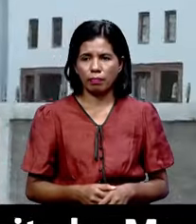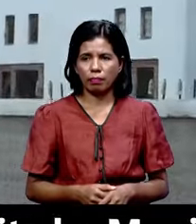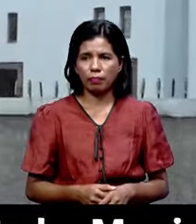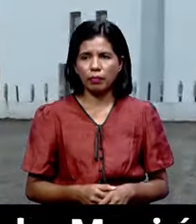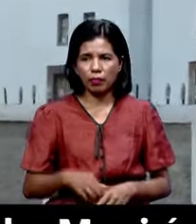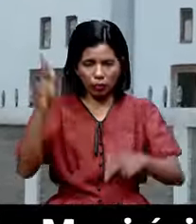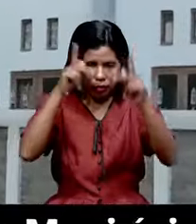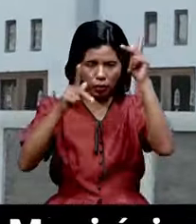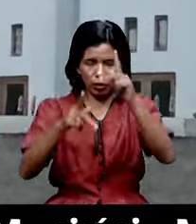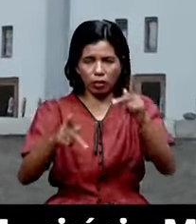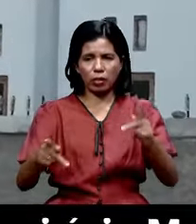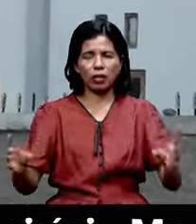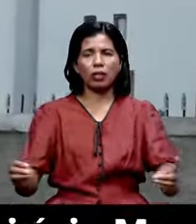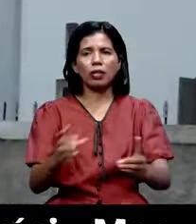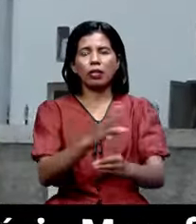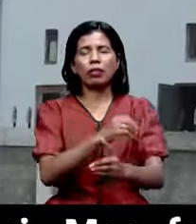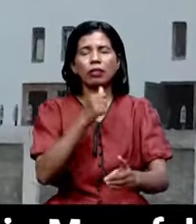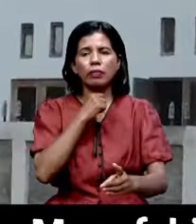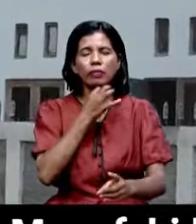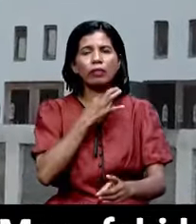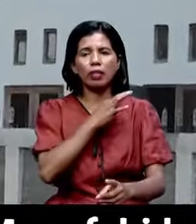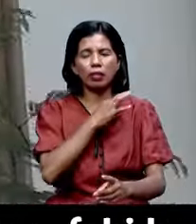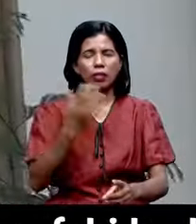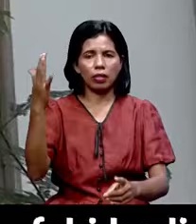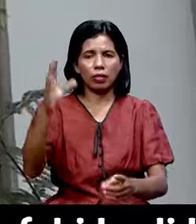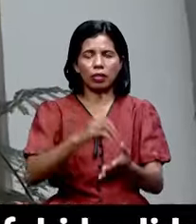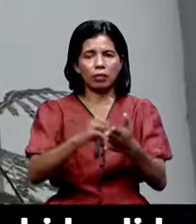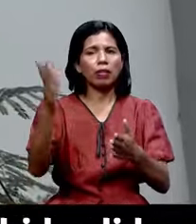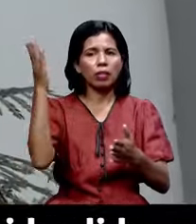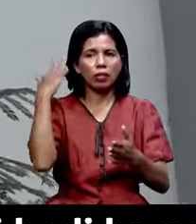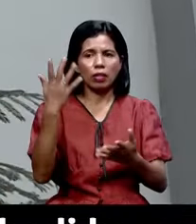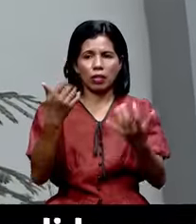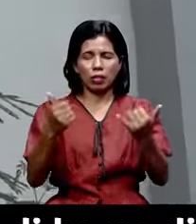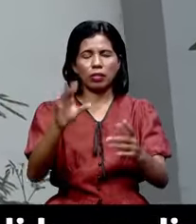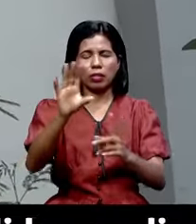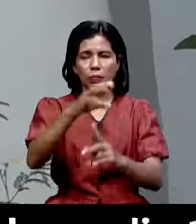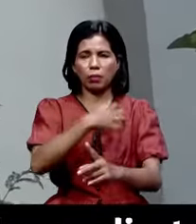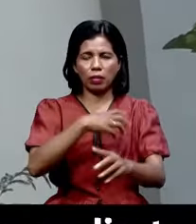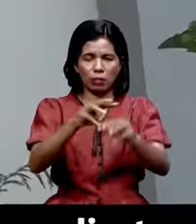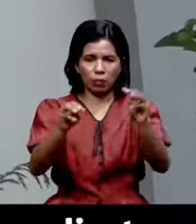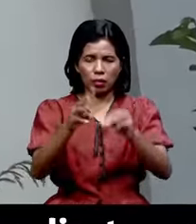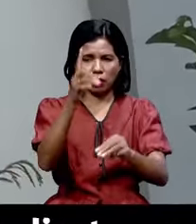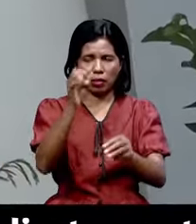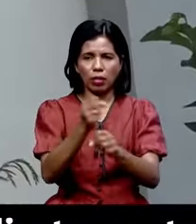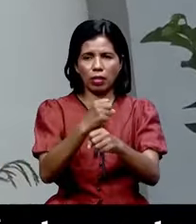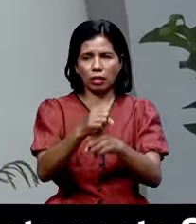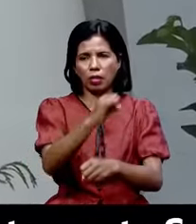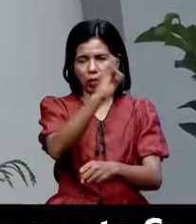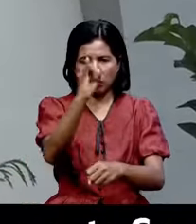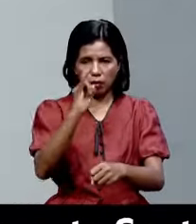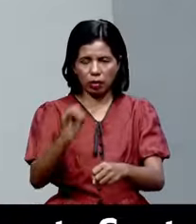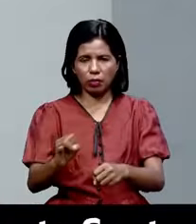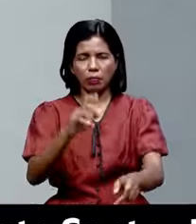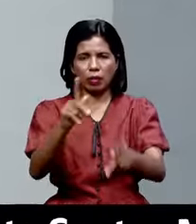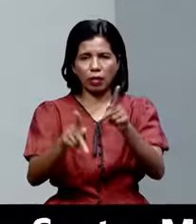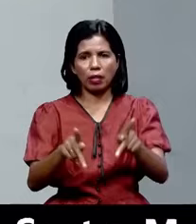Caso assalta Frater Sira e a Seminário Maior Fatumeta e a Semana Koto, na dá um comando penetrar o município de Ili, há uma identificação para